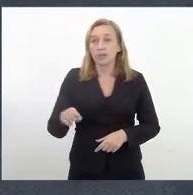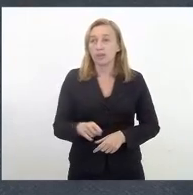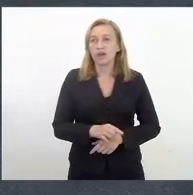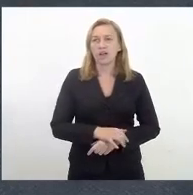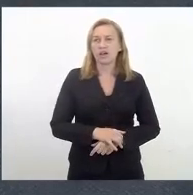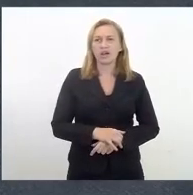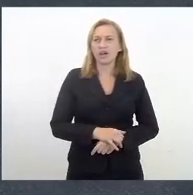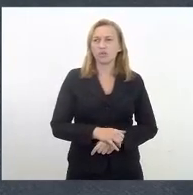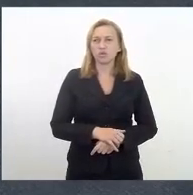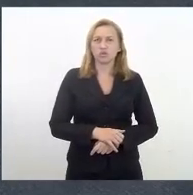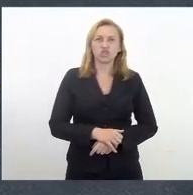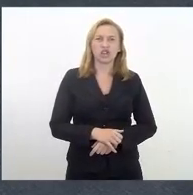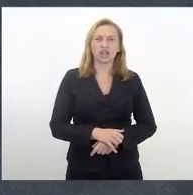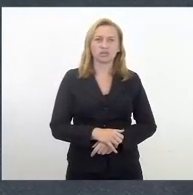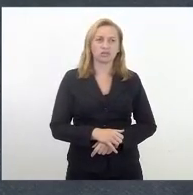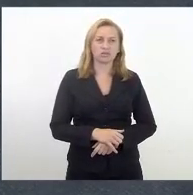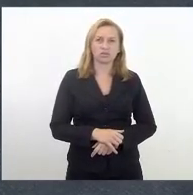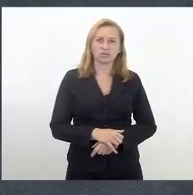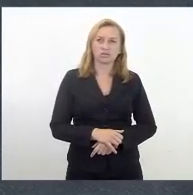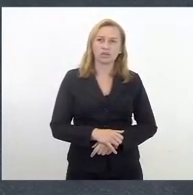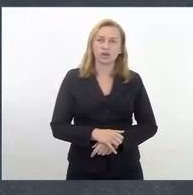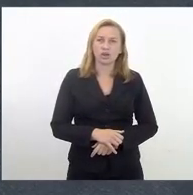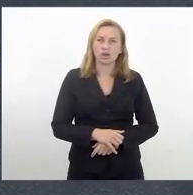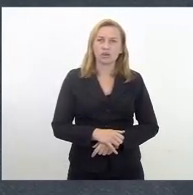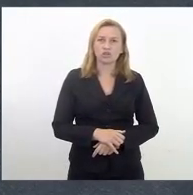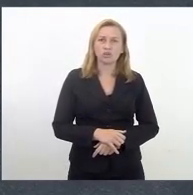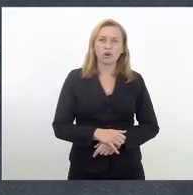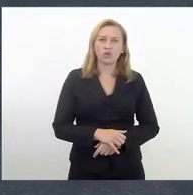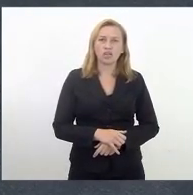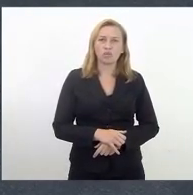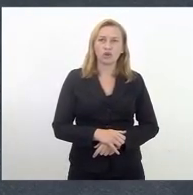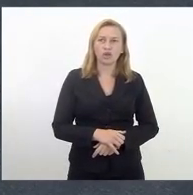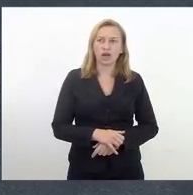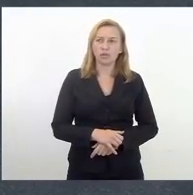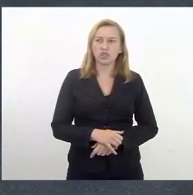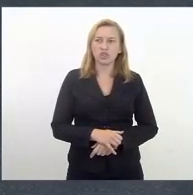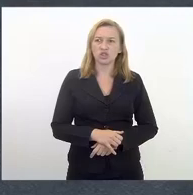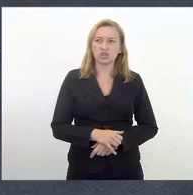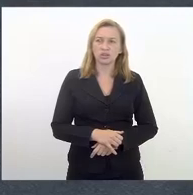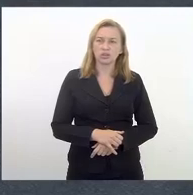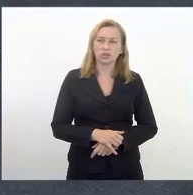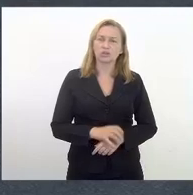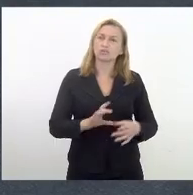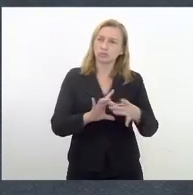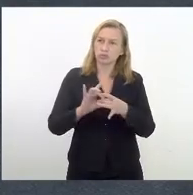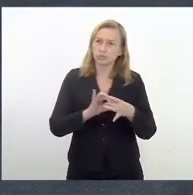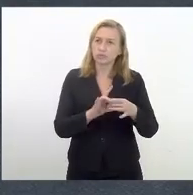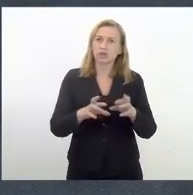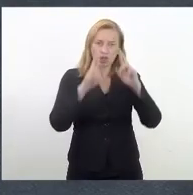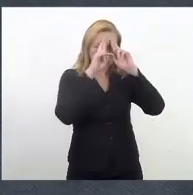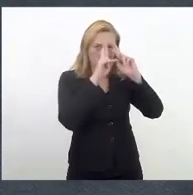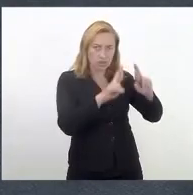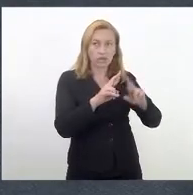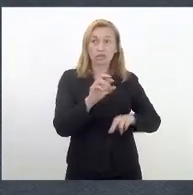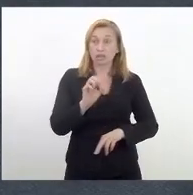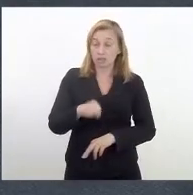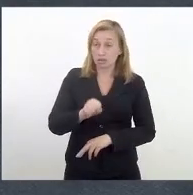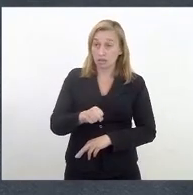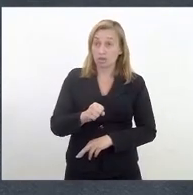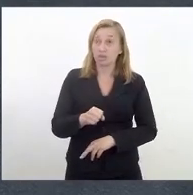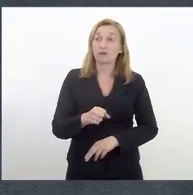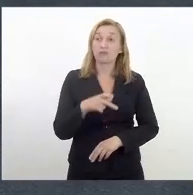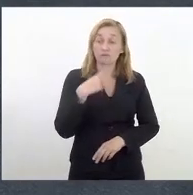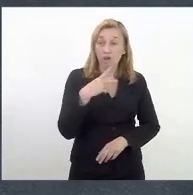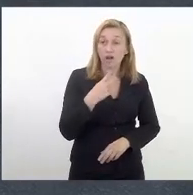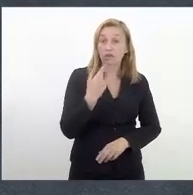que aqui é a gestão é séria ela tem lisura e tem responsabilidade isso